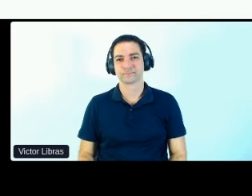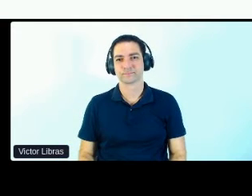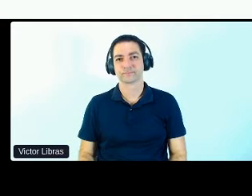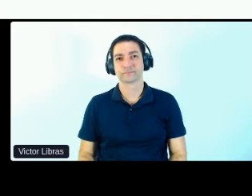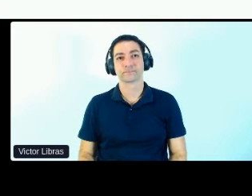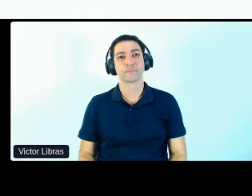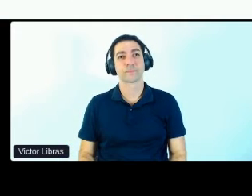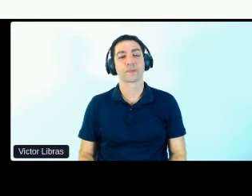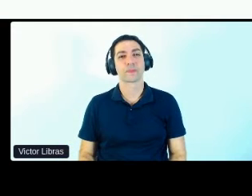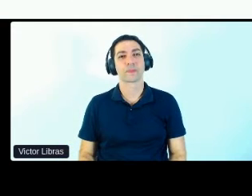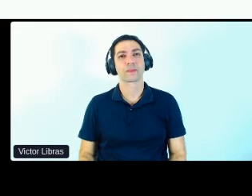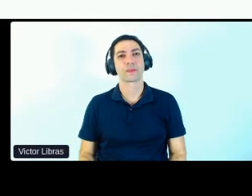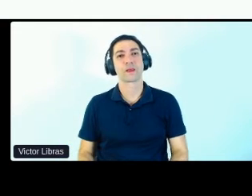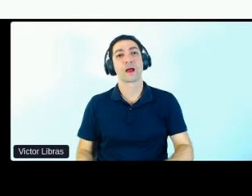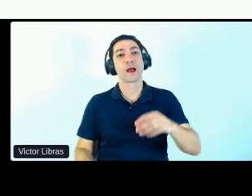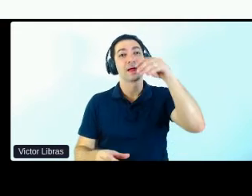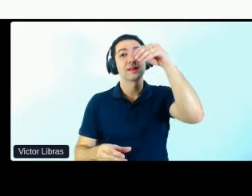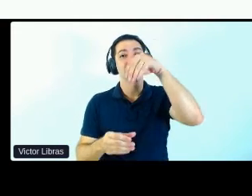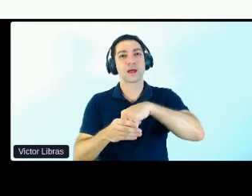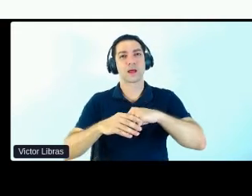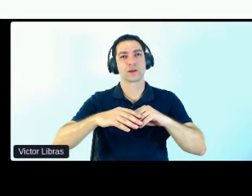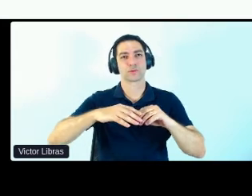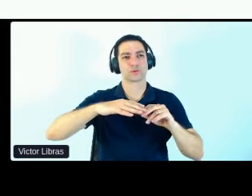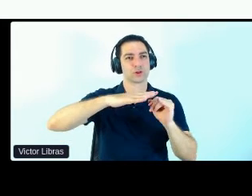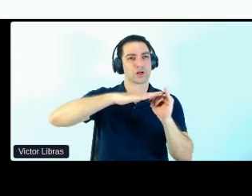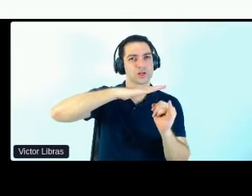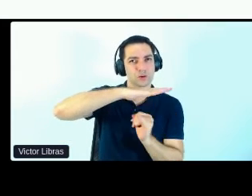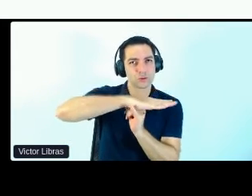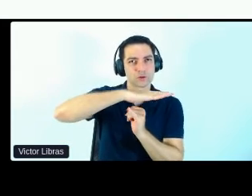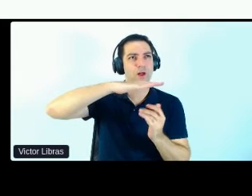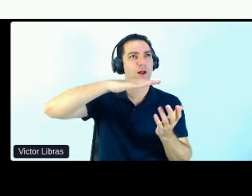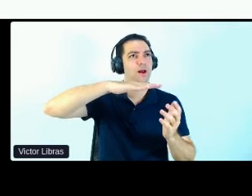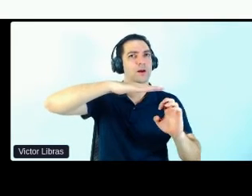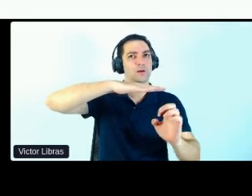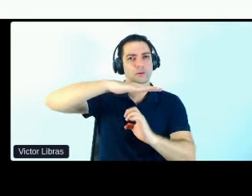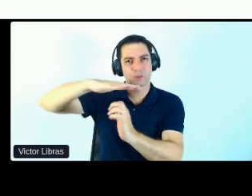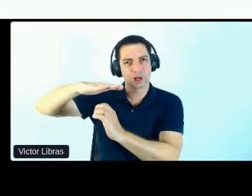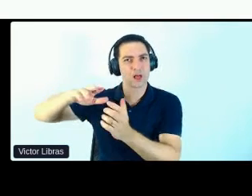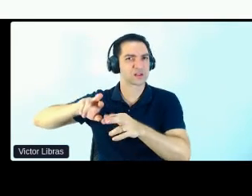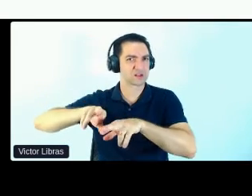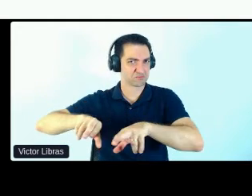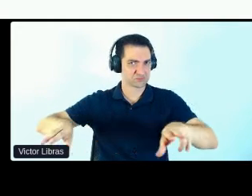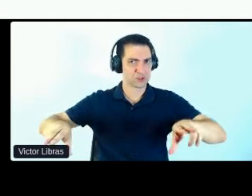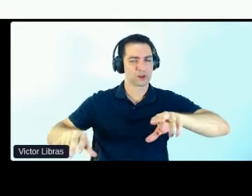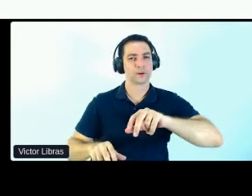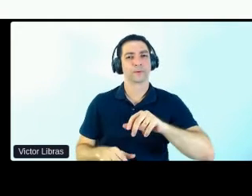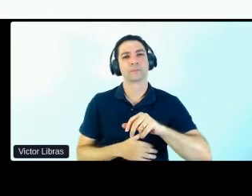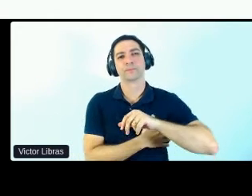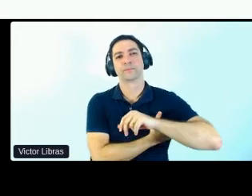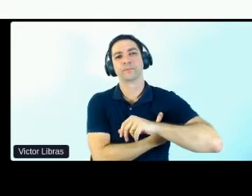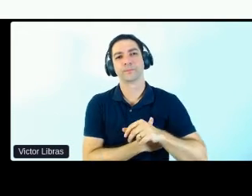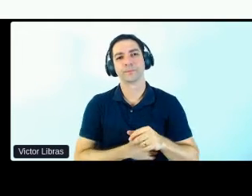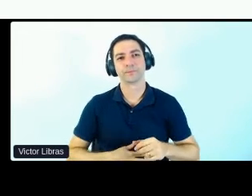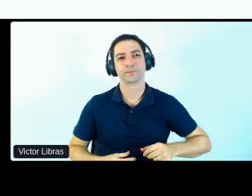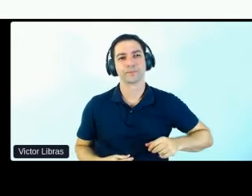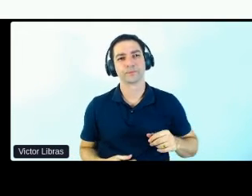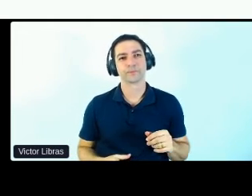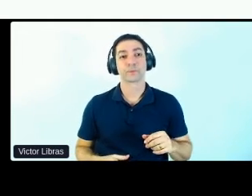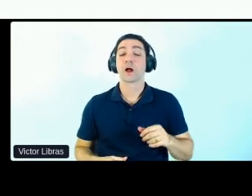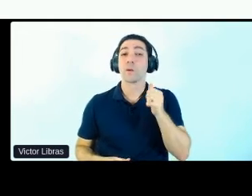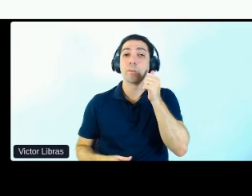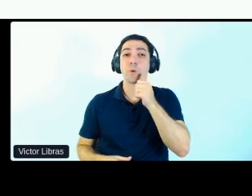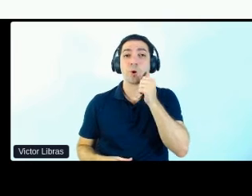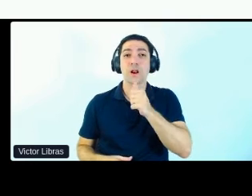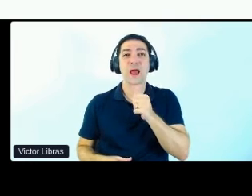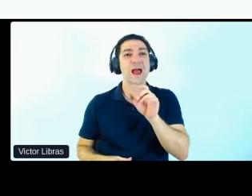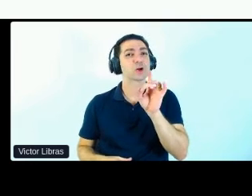organizações, quase 65% desses casos, as mulheres elas representam no máximo 20% das equipes